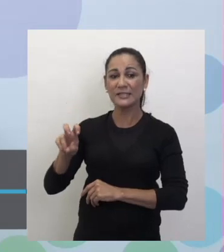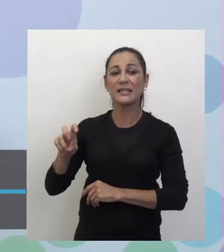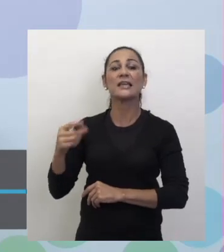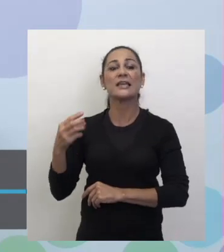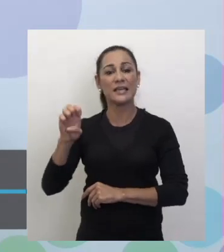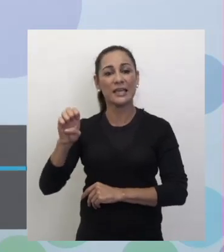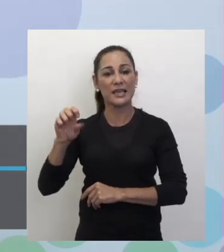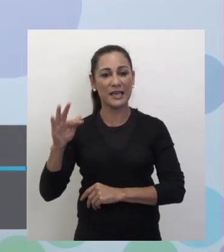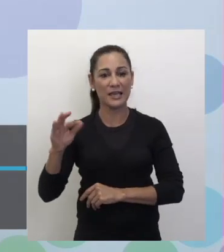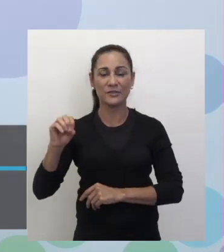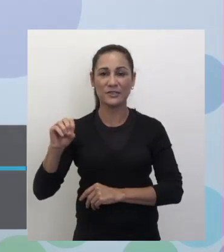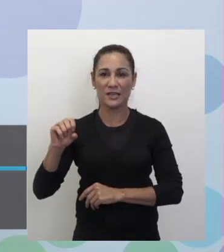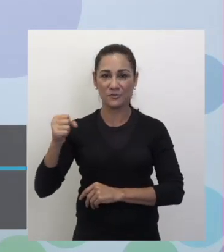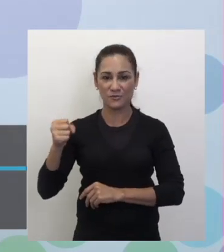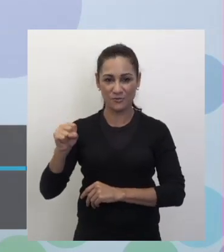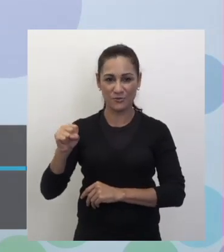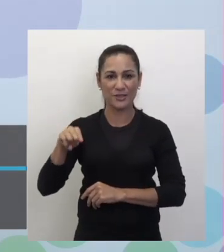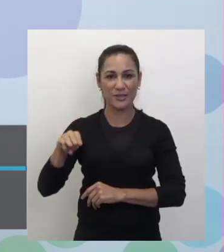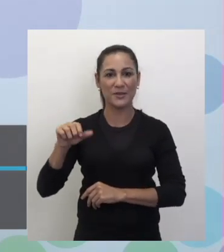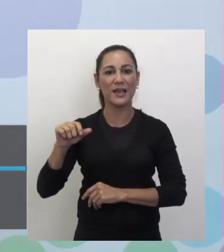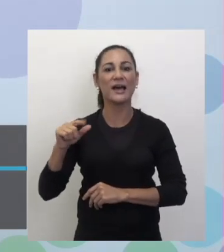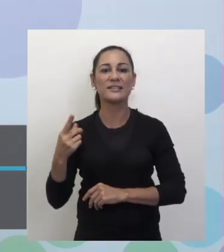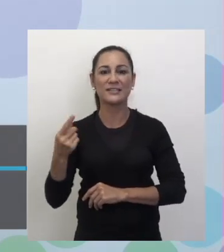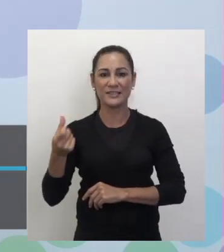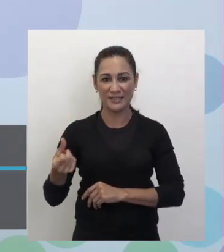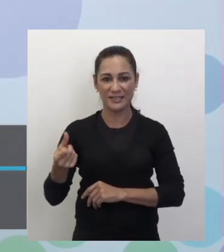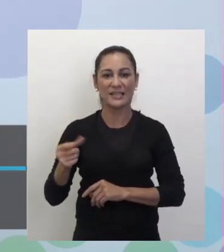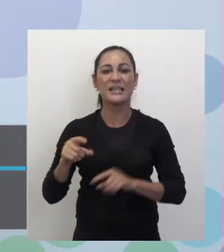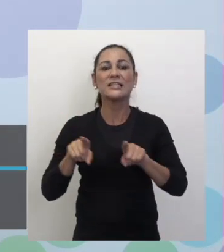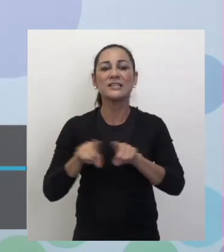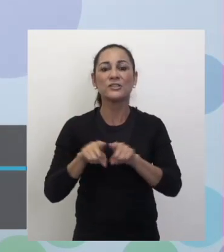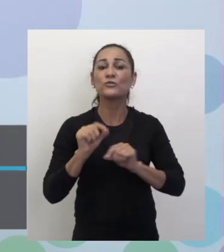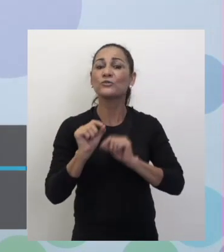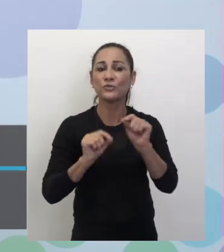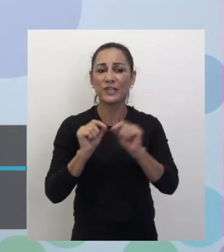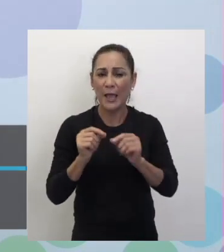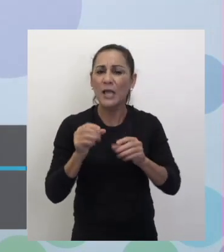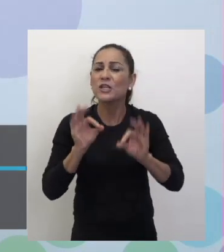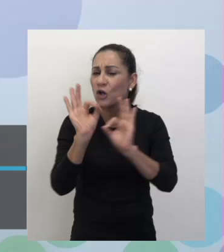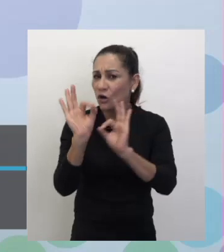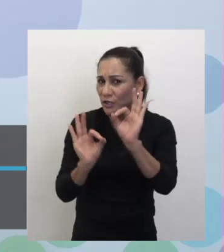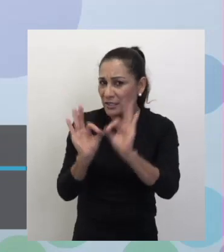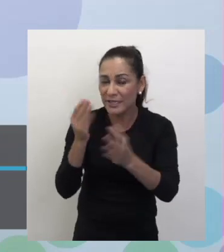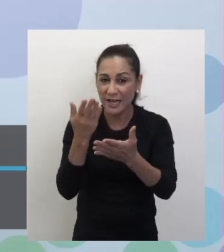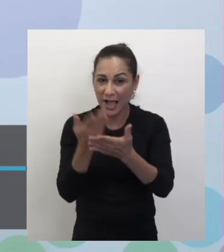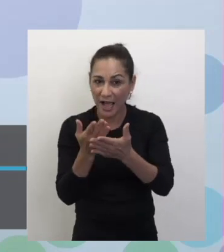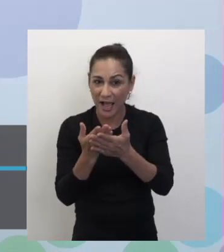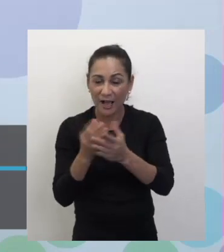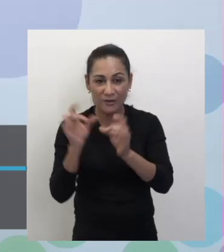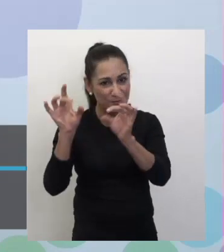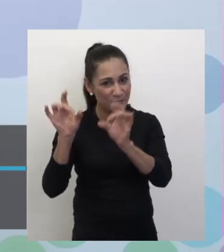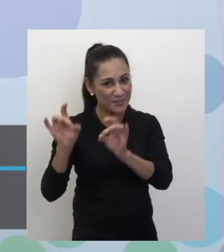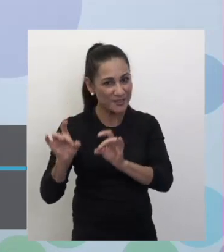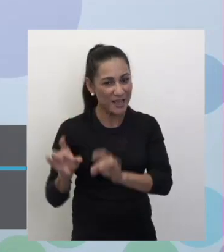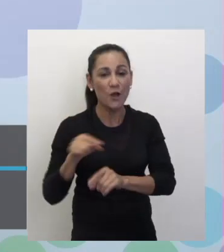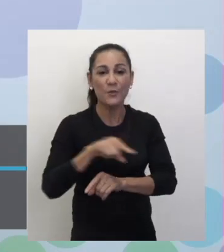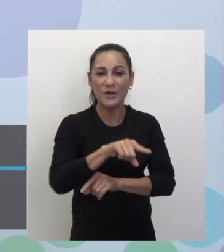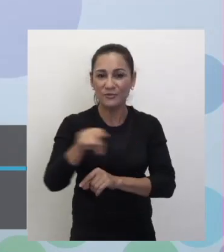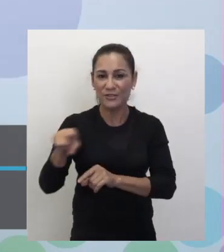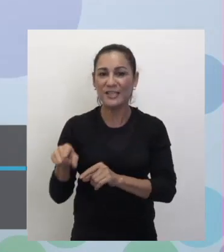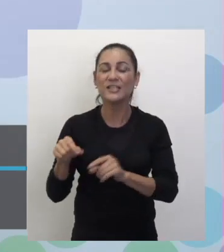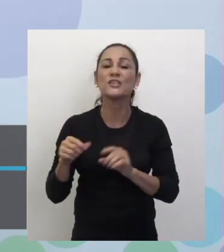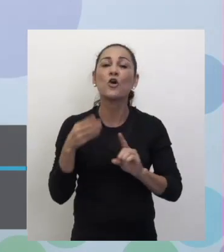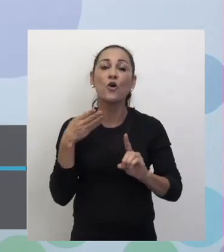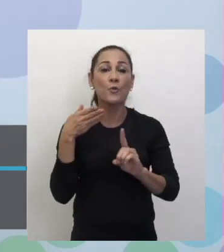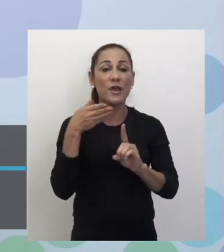EF08MA16, que trata basicamente aí do estudo de polígonos. Tudo bem? Preparamos aulas especiais para vocês, tendo como